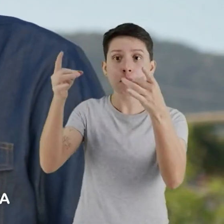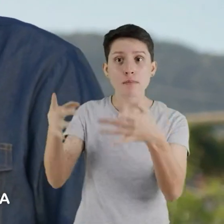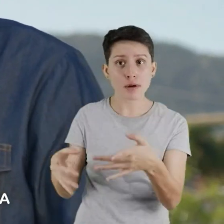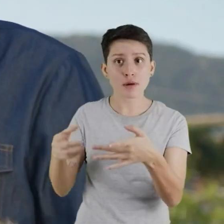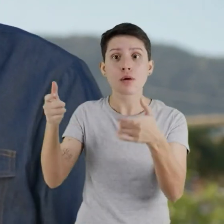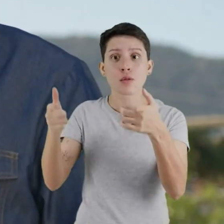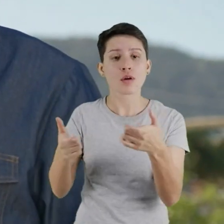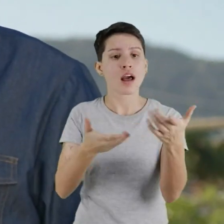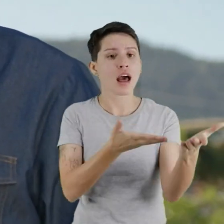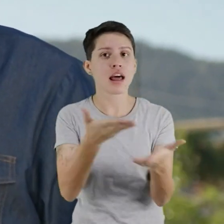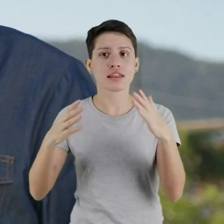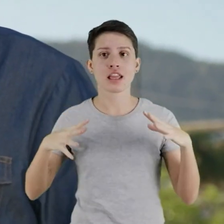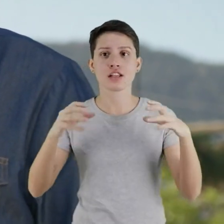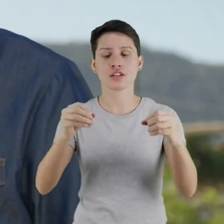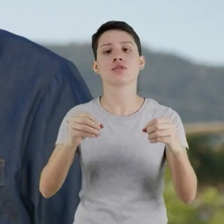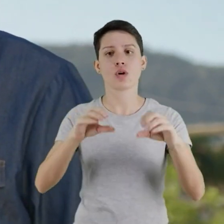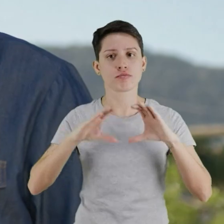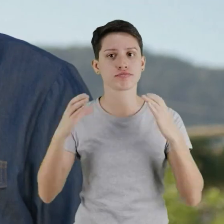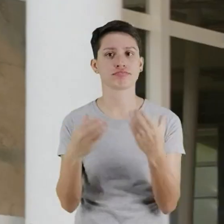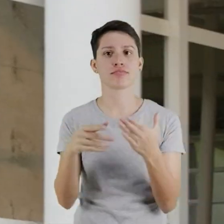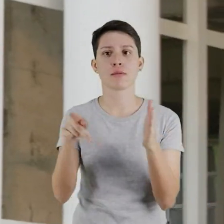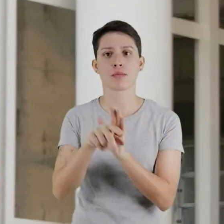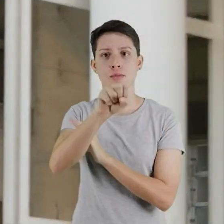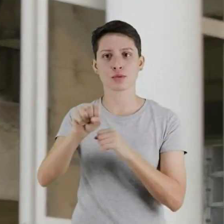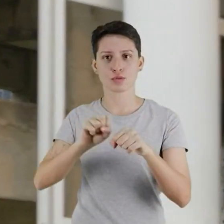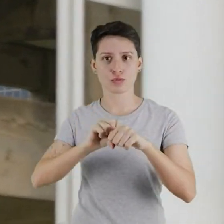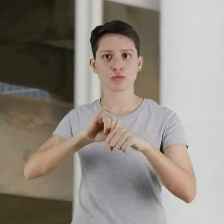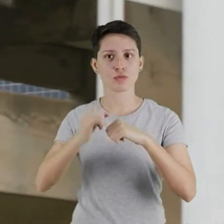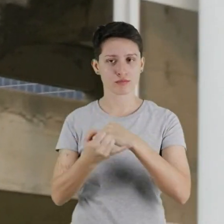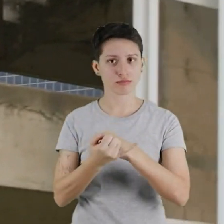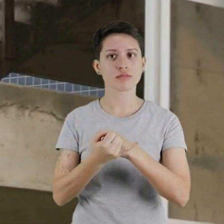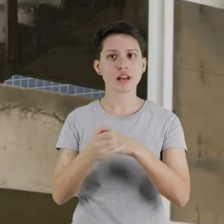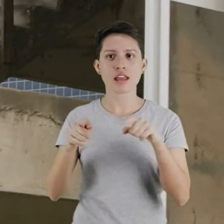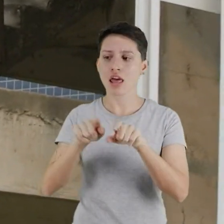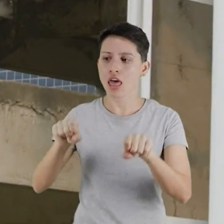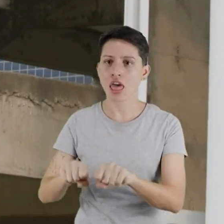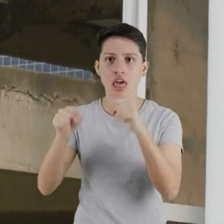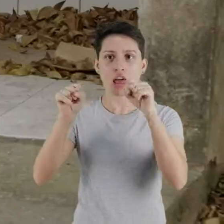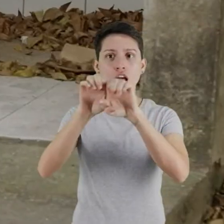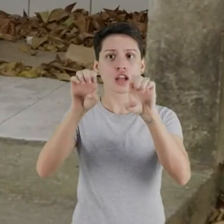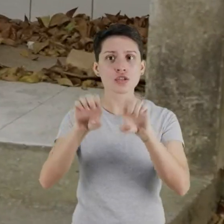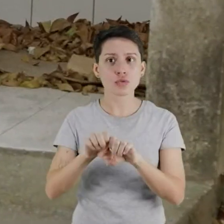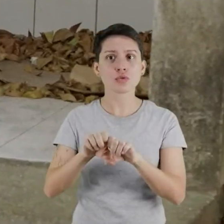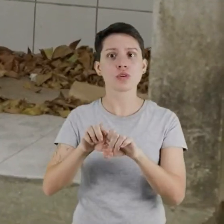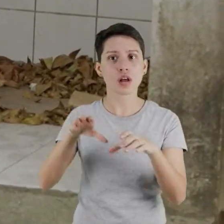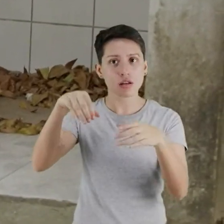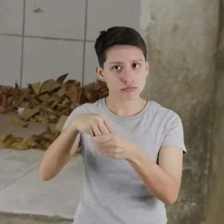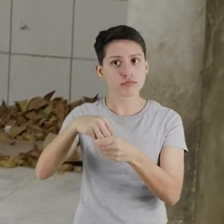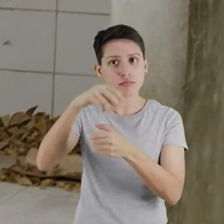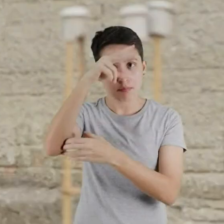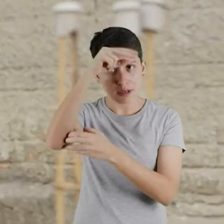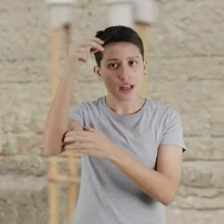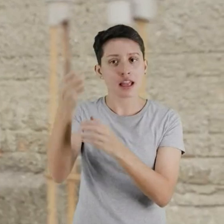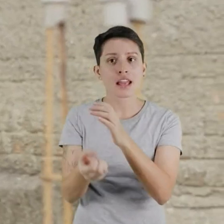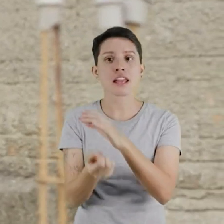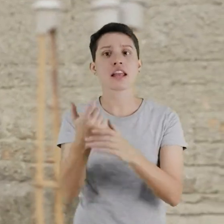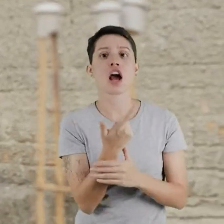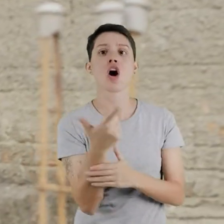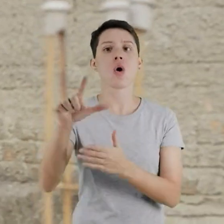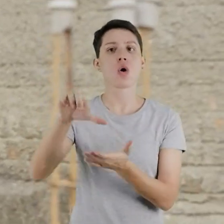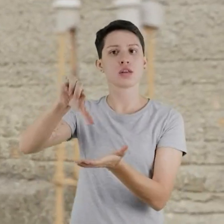abandone a UPA que atende toda a comunidade no sul da ilha. E pior ainda, eles sucatearam essa estrutura que fica em um imóvel da prefeitura e